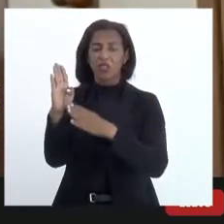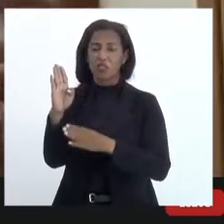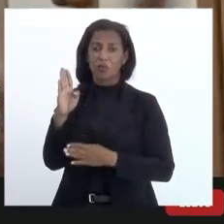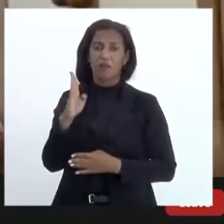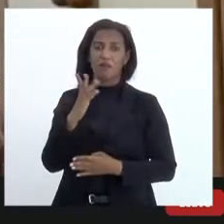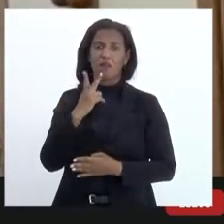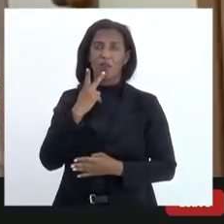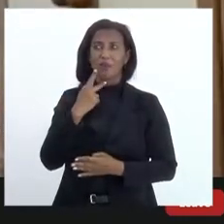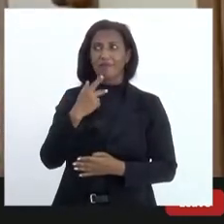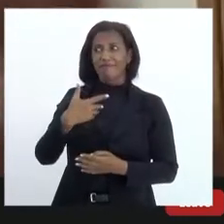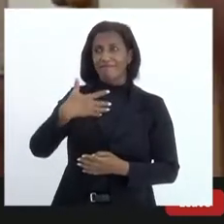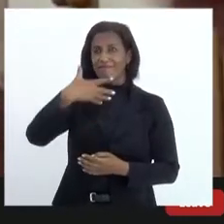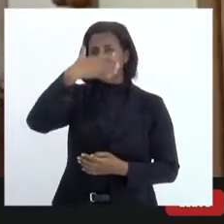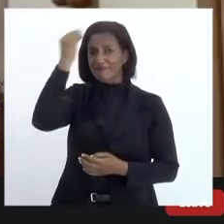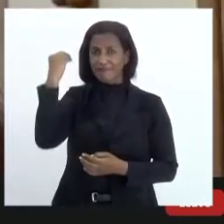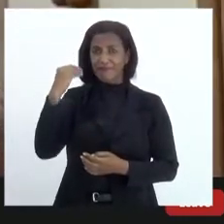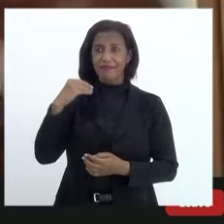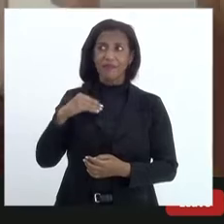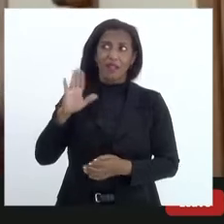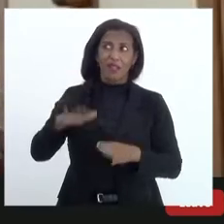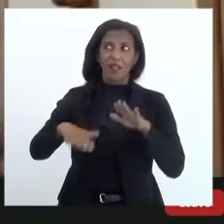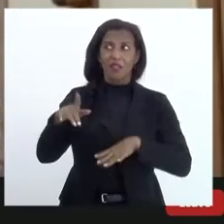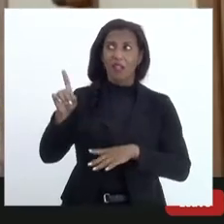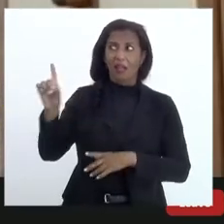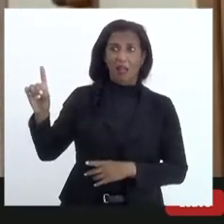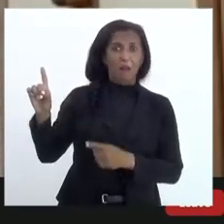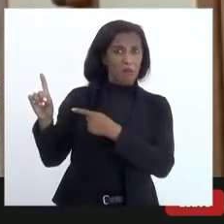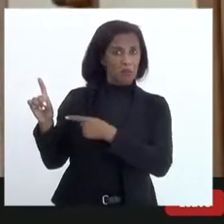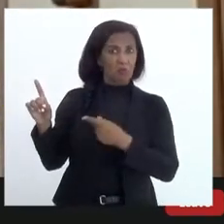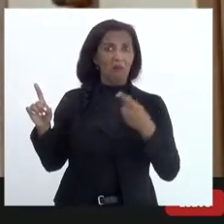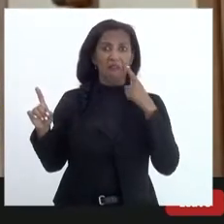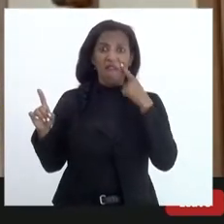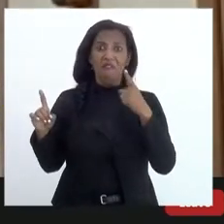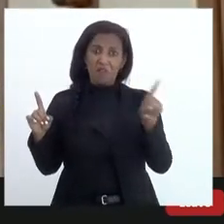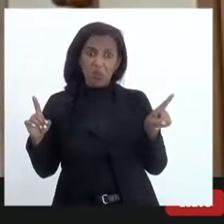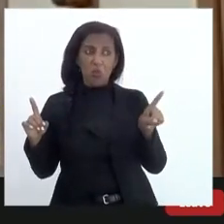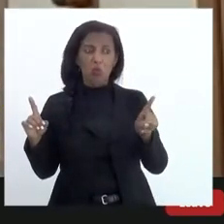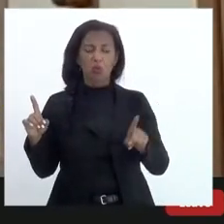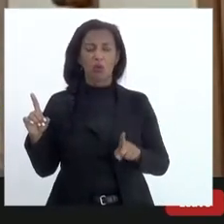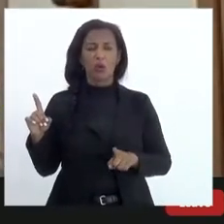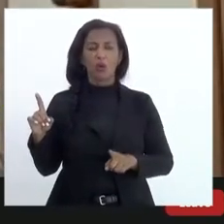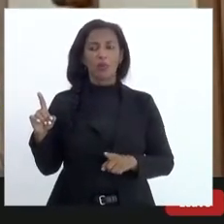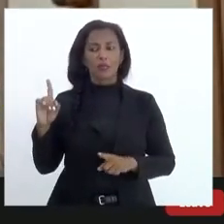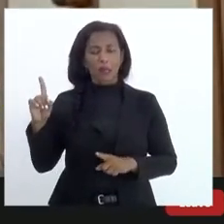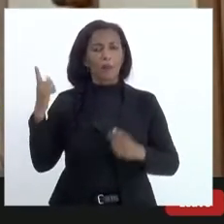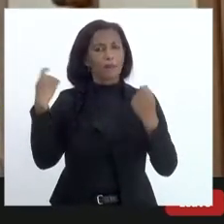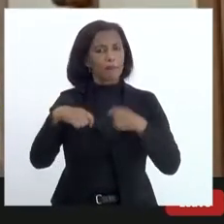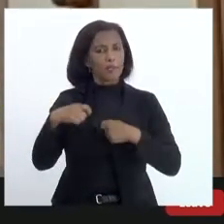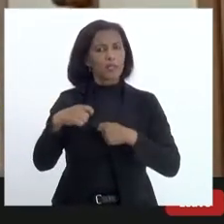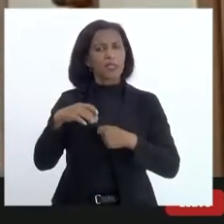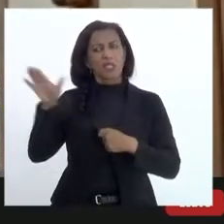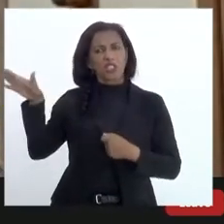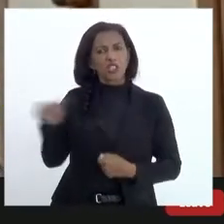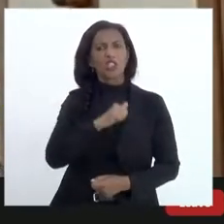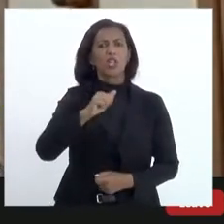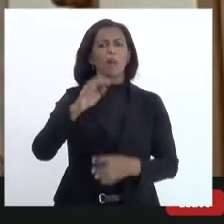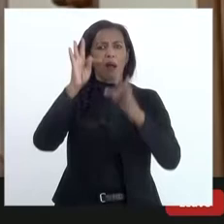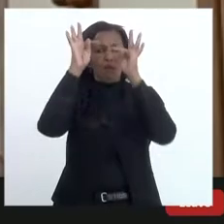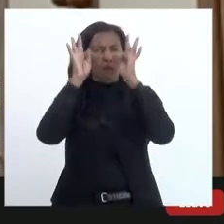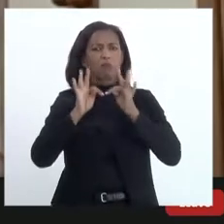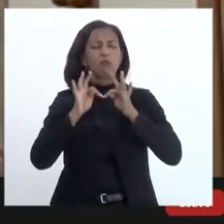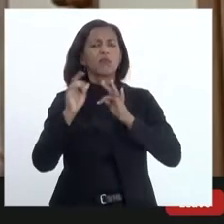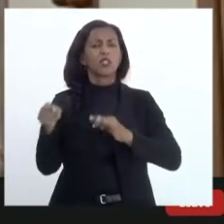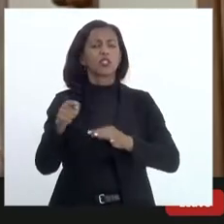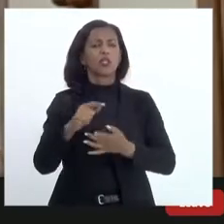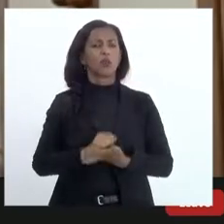eu esqueci que fulano de tal também estava presente. Então, é possível que a gente oficie a delegacia para fazer a oitiva